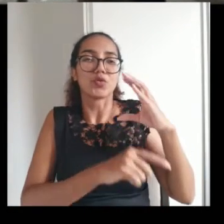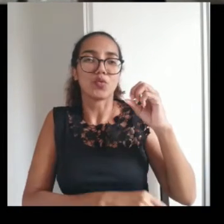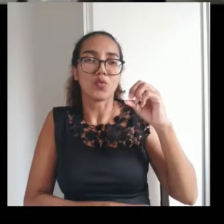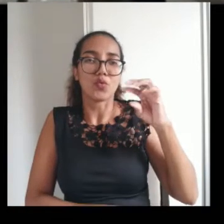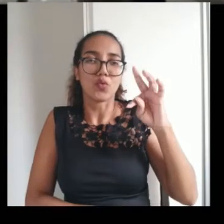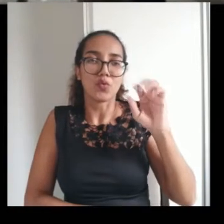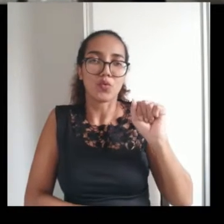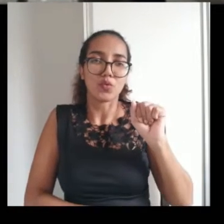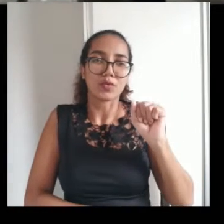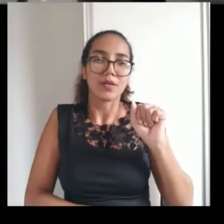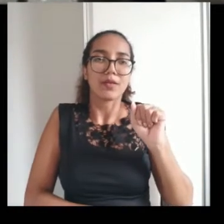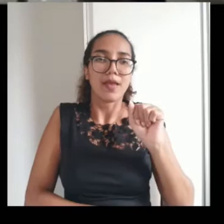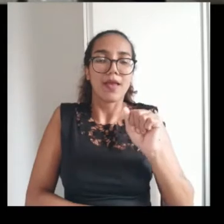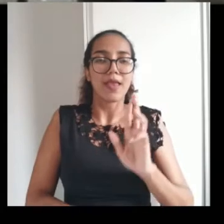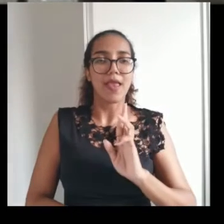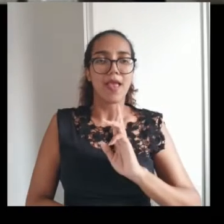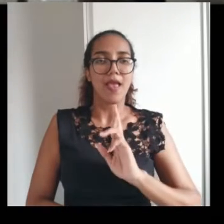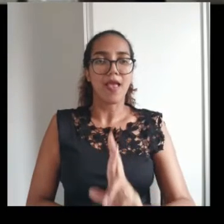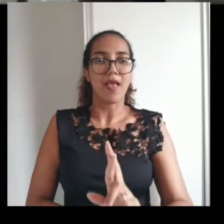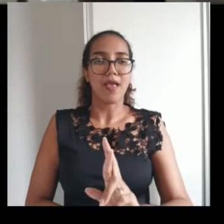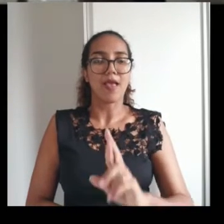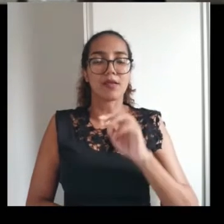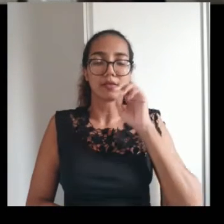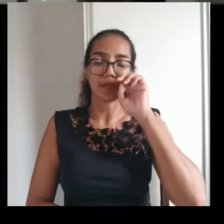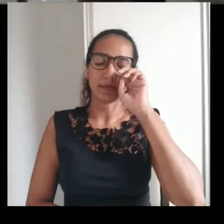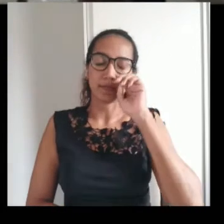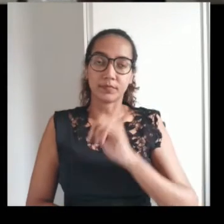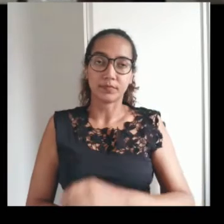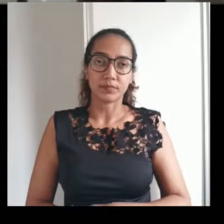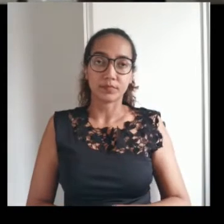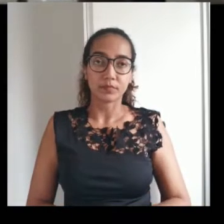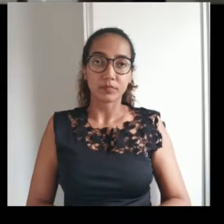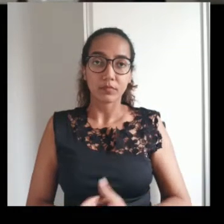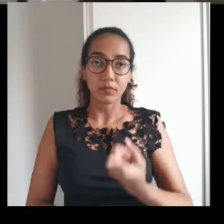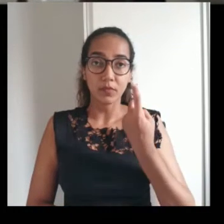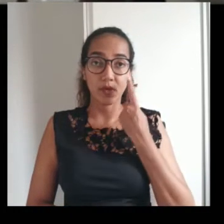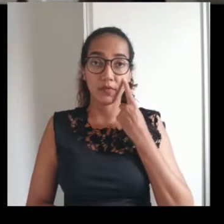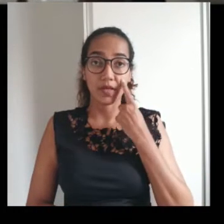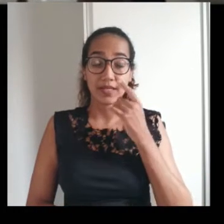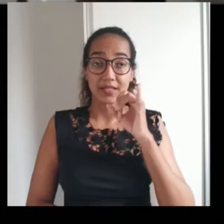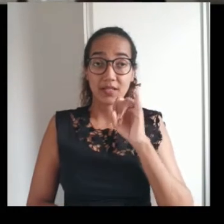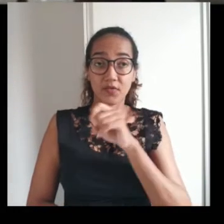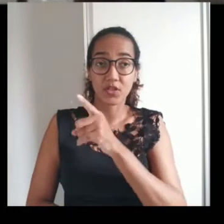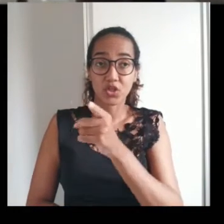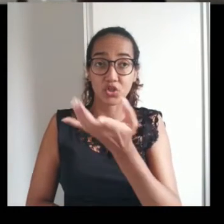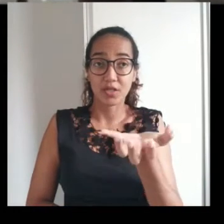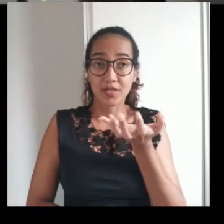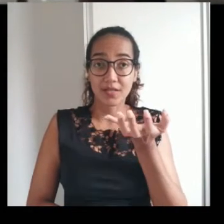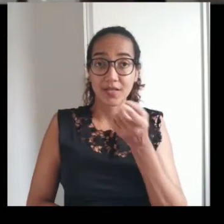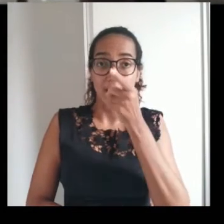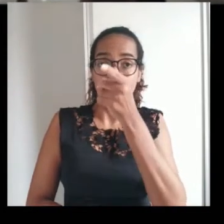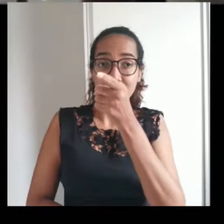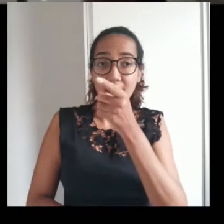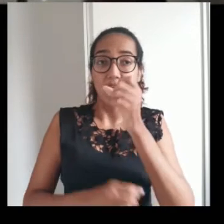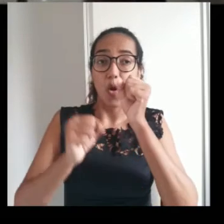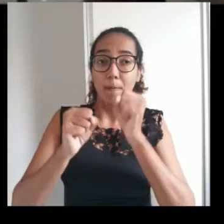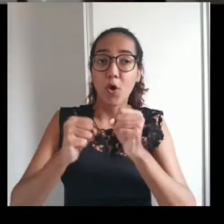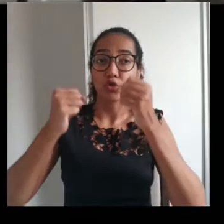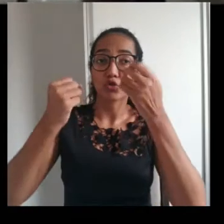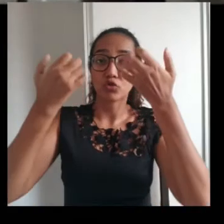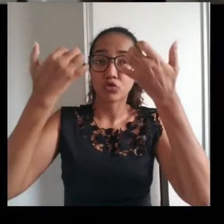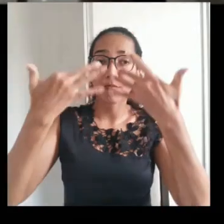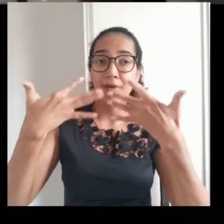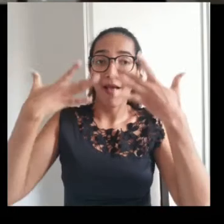atribui, né, para o resultado. Tá? Veja, isso daqui, se vocês quiserem também, eu posso explicar passo a passo essa lógica